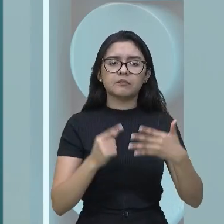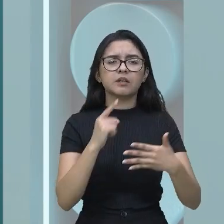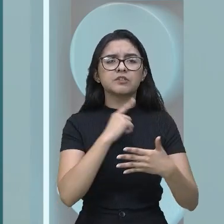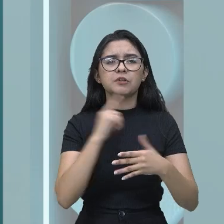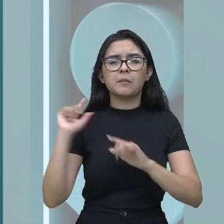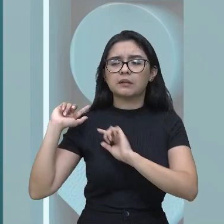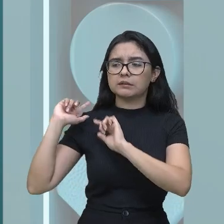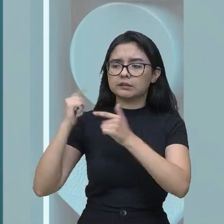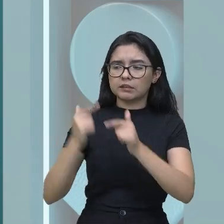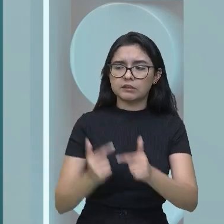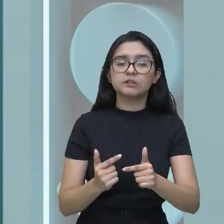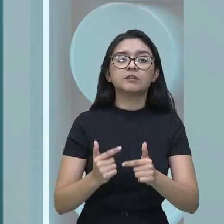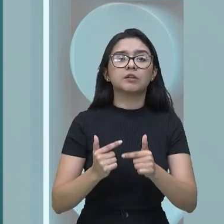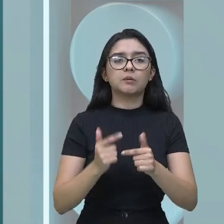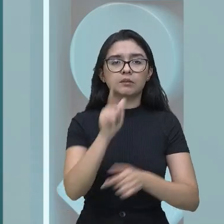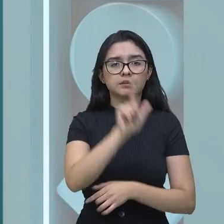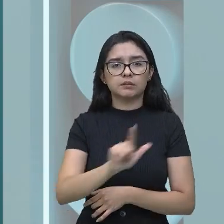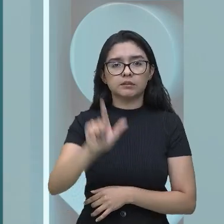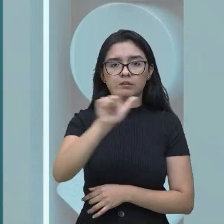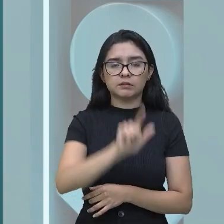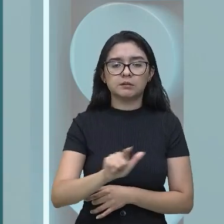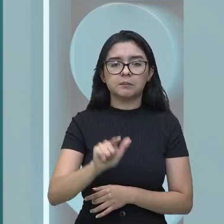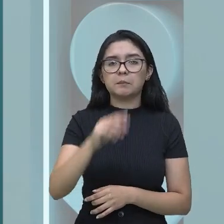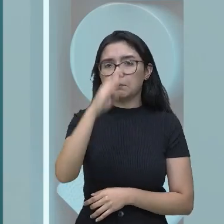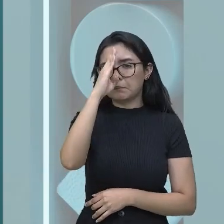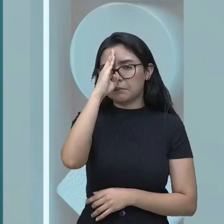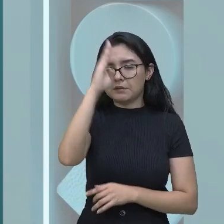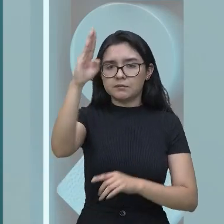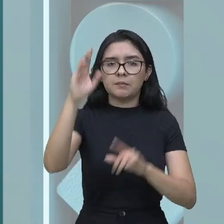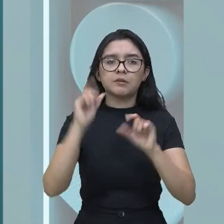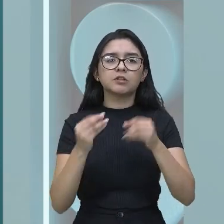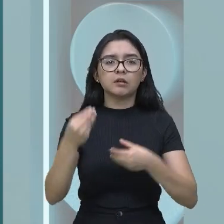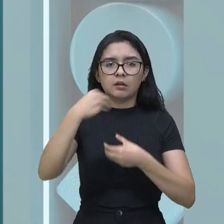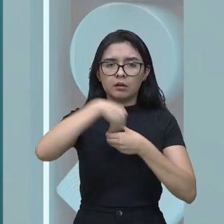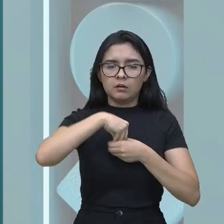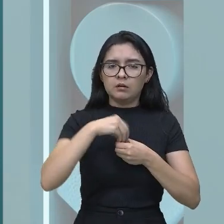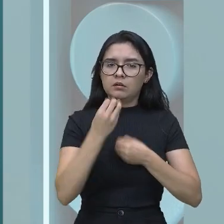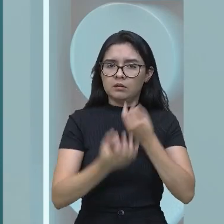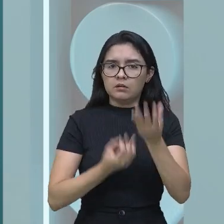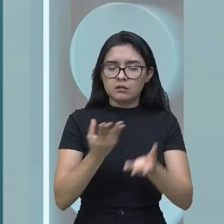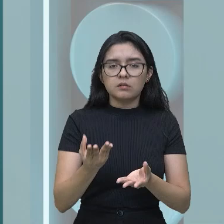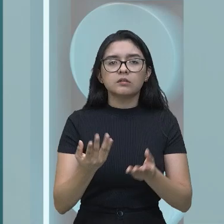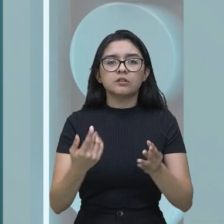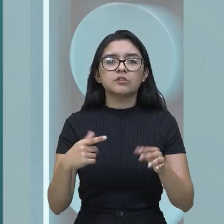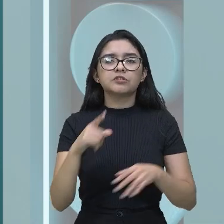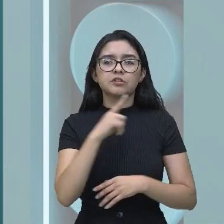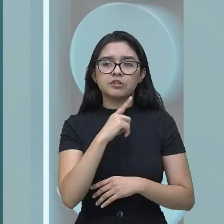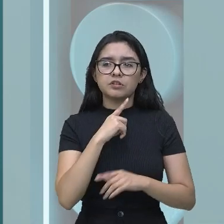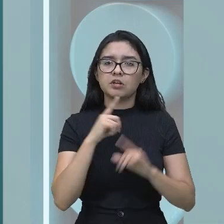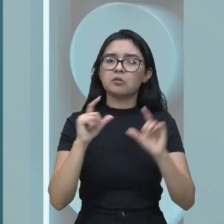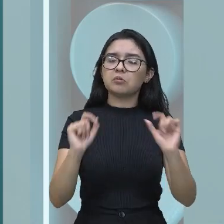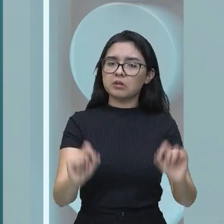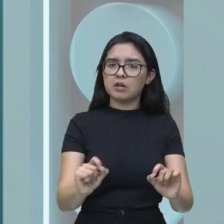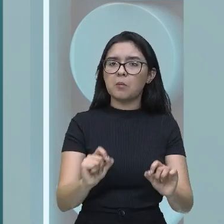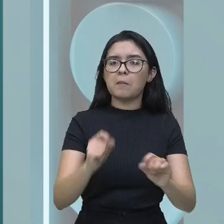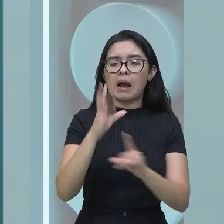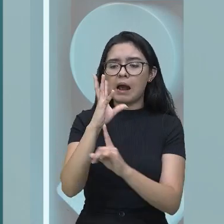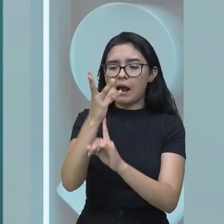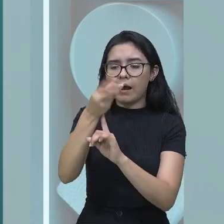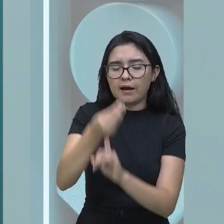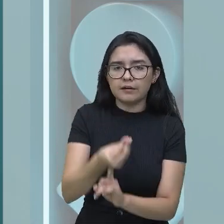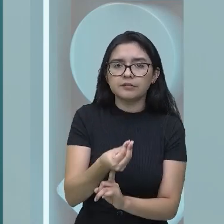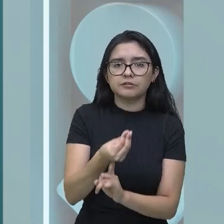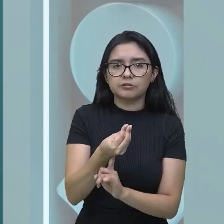tradição literária principalmente parnasiana que tinha uma certa forma de fazer arte certo que é exatamente uma arte pela